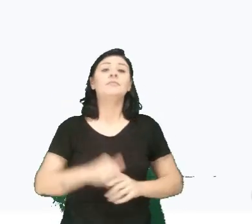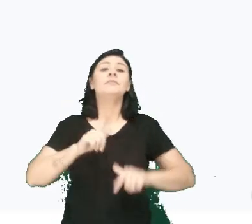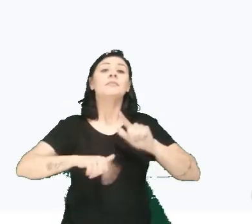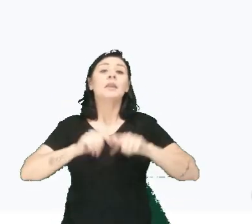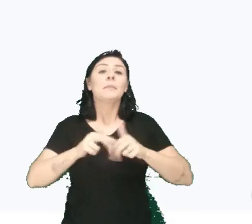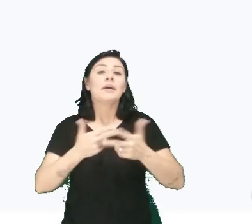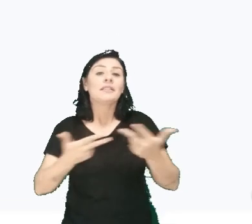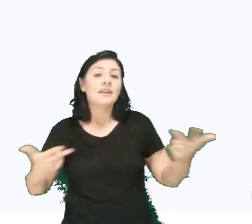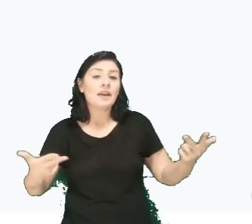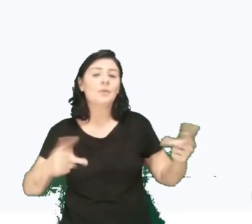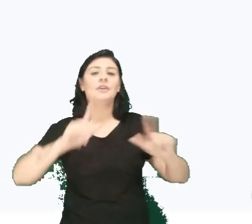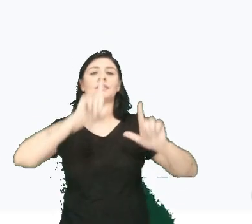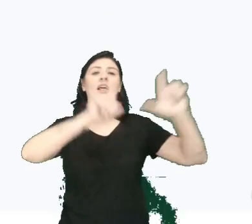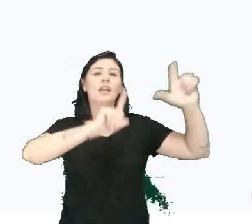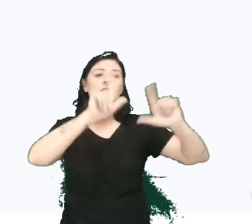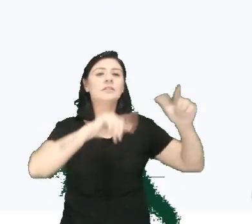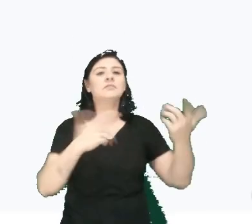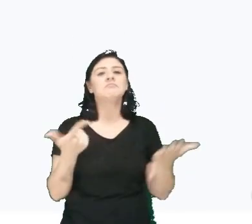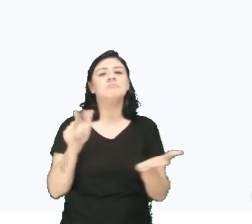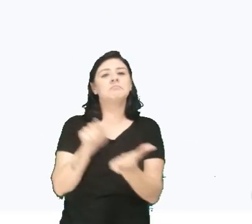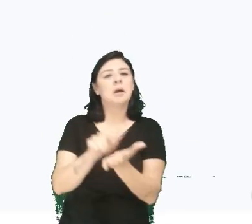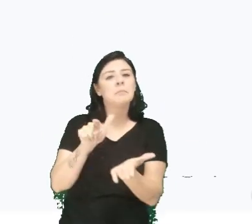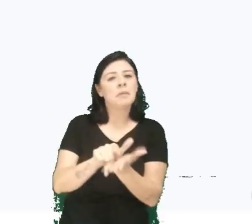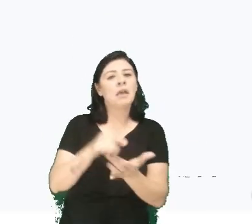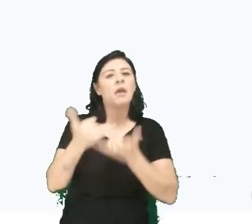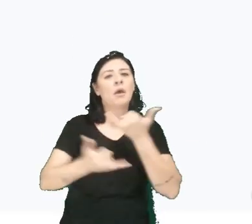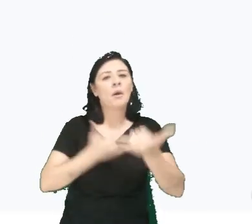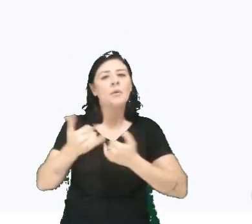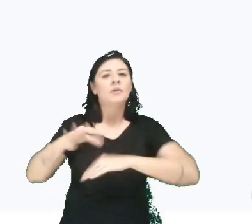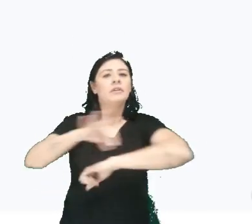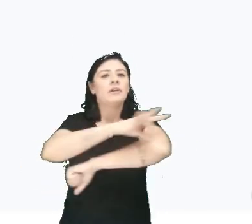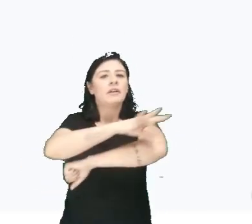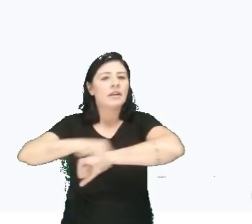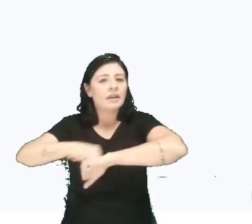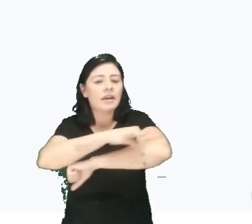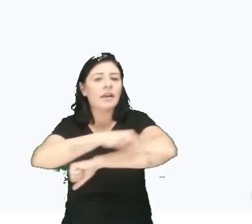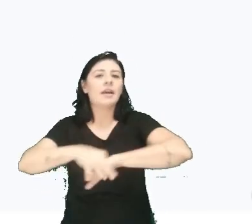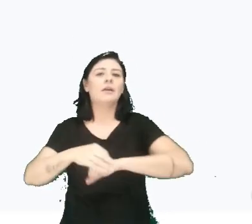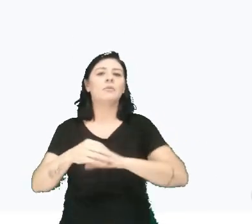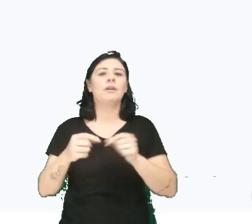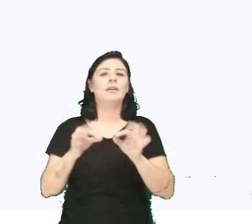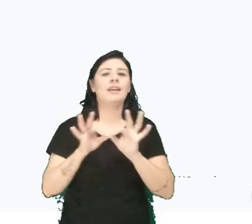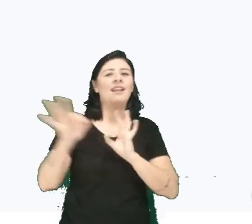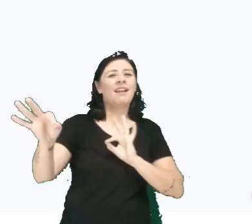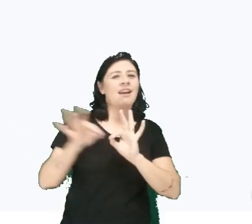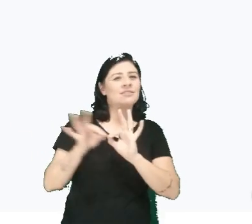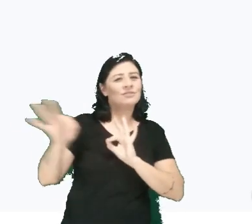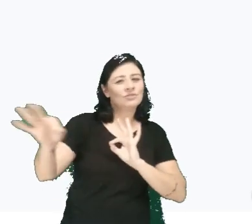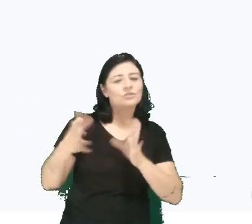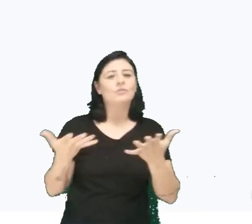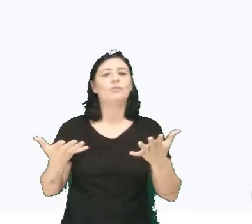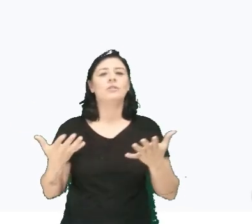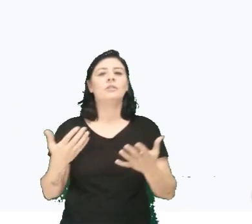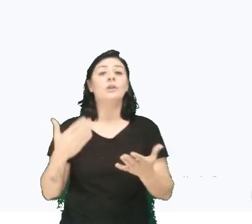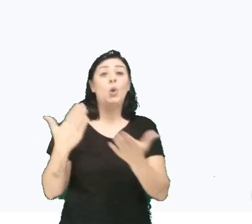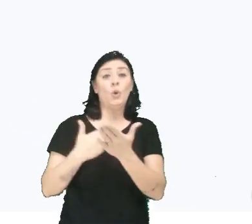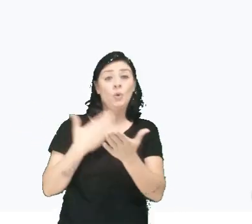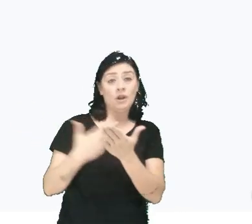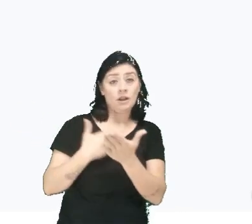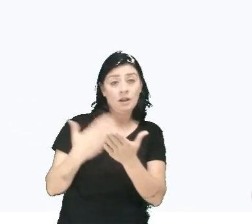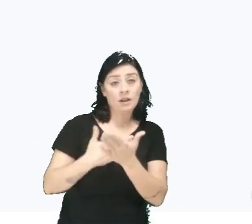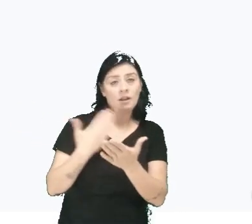da sala de aula, papel sulfite para o jogo, régua, geoplano, elástico para o geoplano e o livro Mancalas